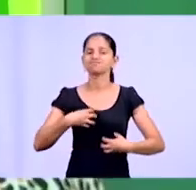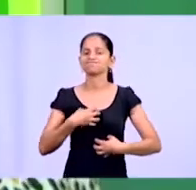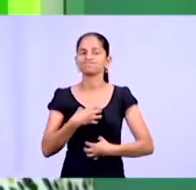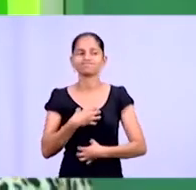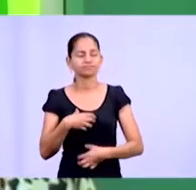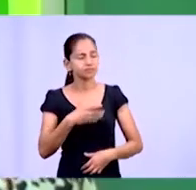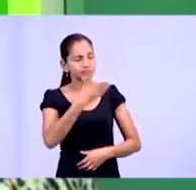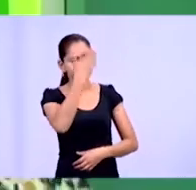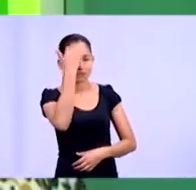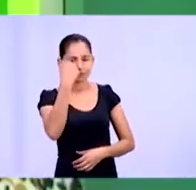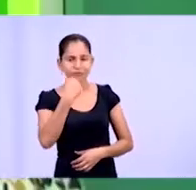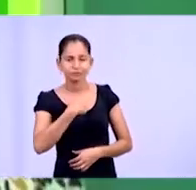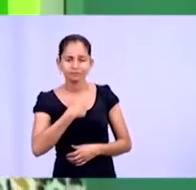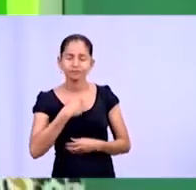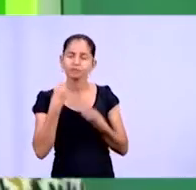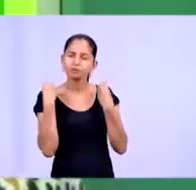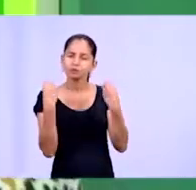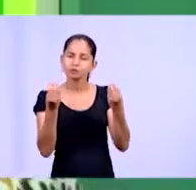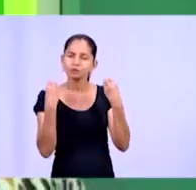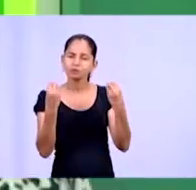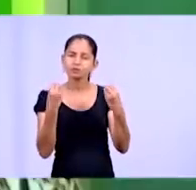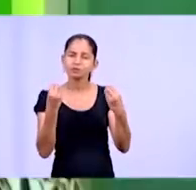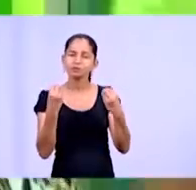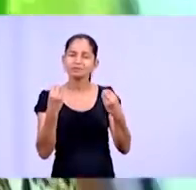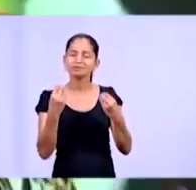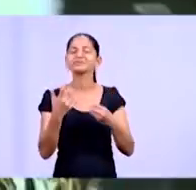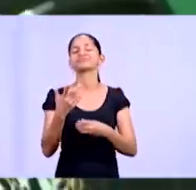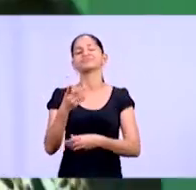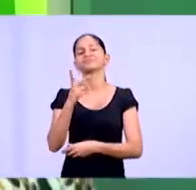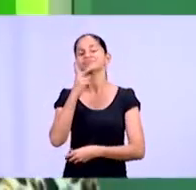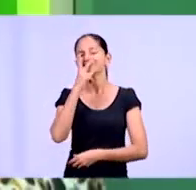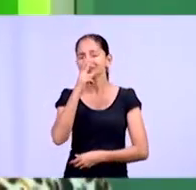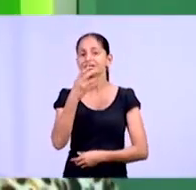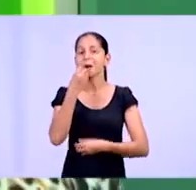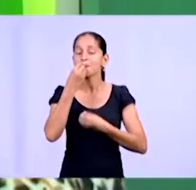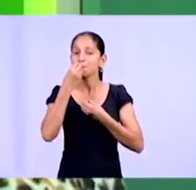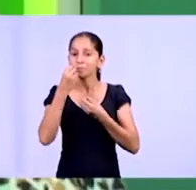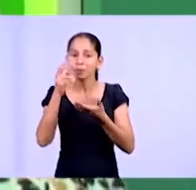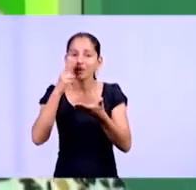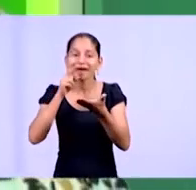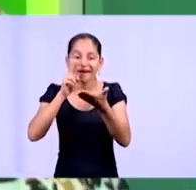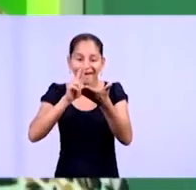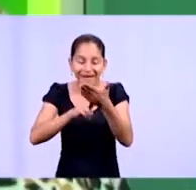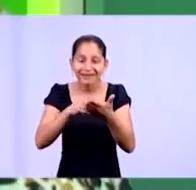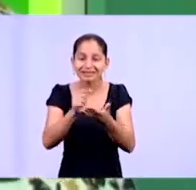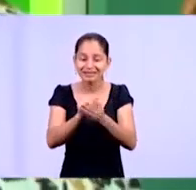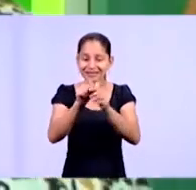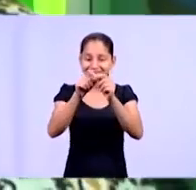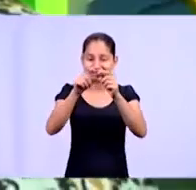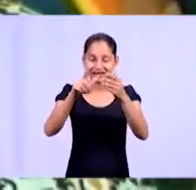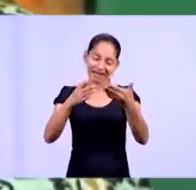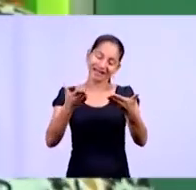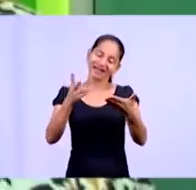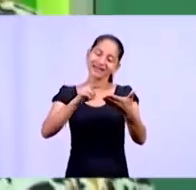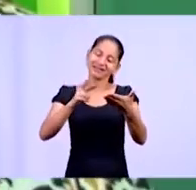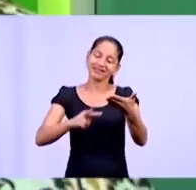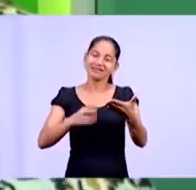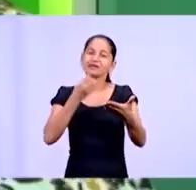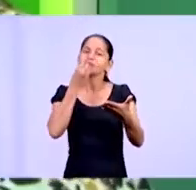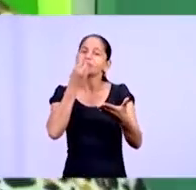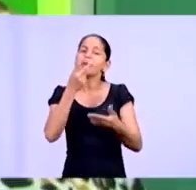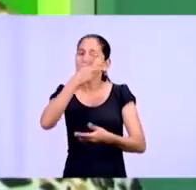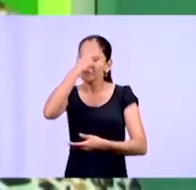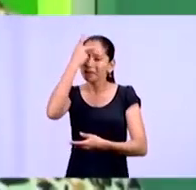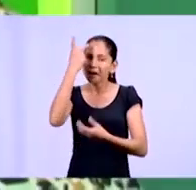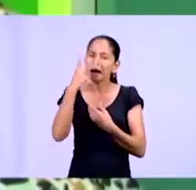que ele esqueceu de mim? Será que ele não vai me escrever? E era tão bom, era uma emoção assim, quando você recebia aquela carta, como se assim,